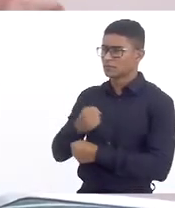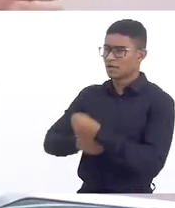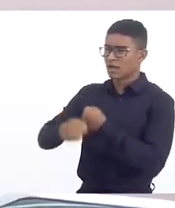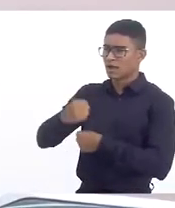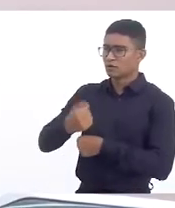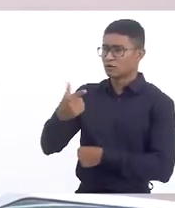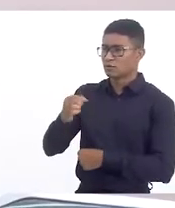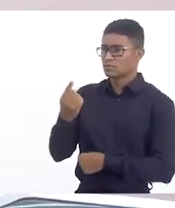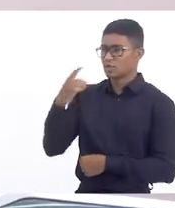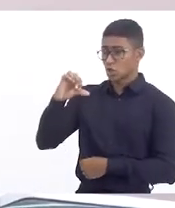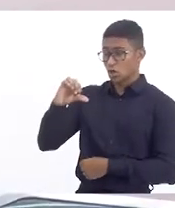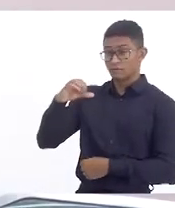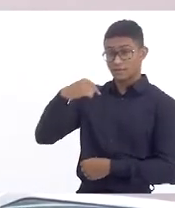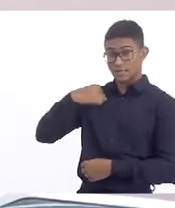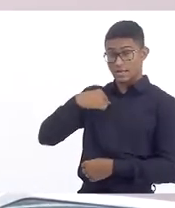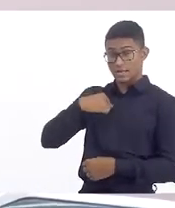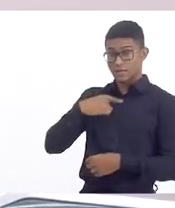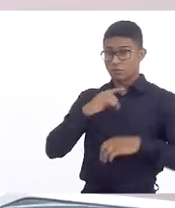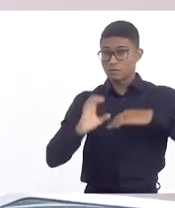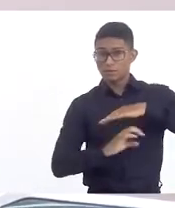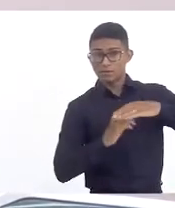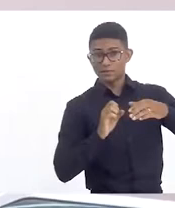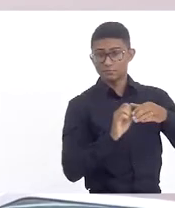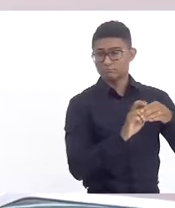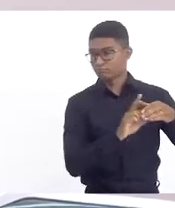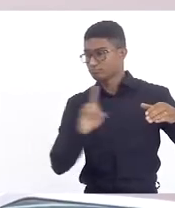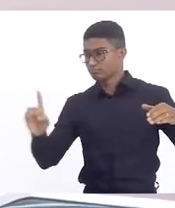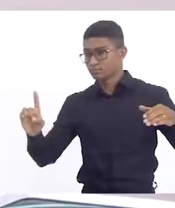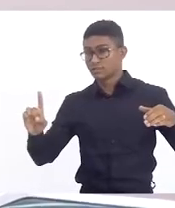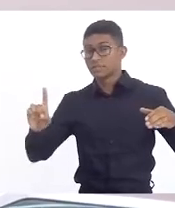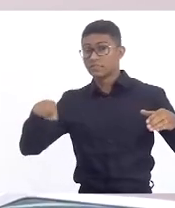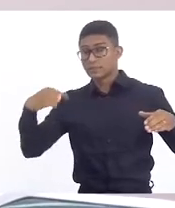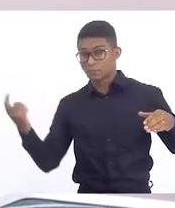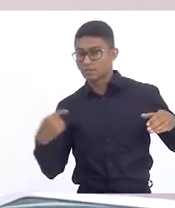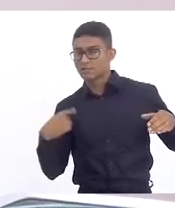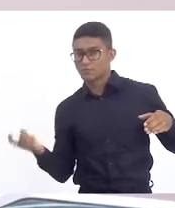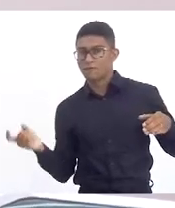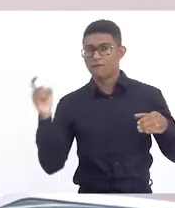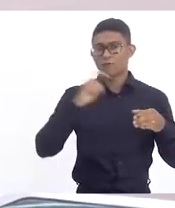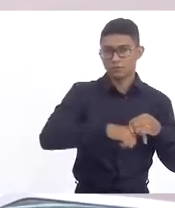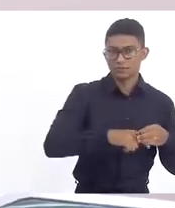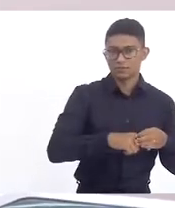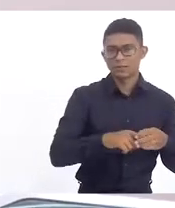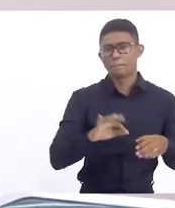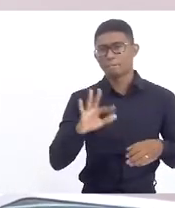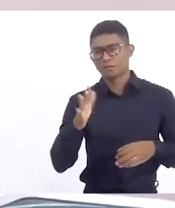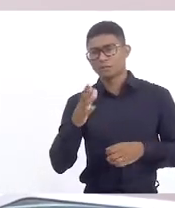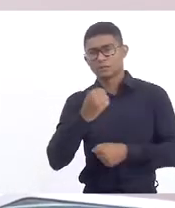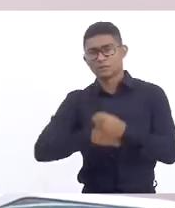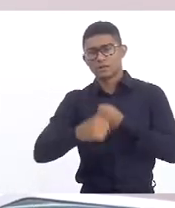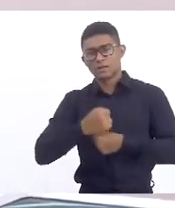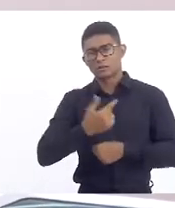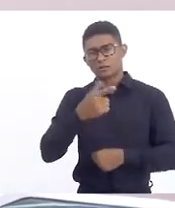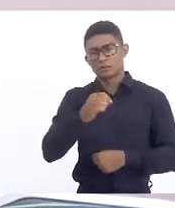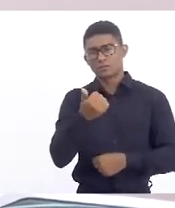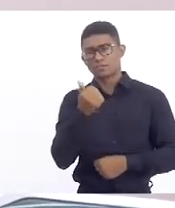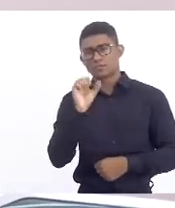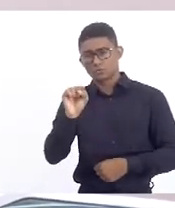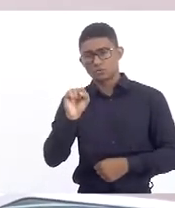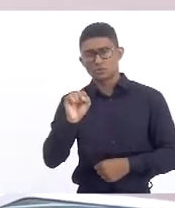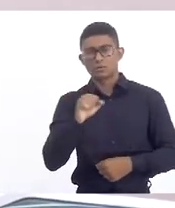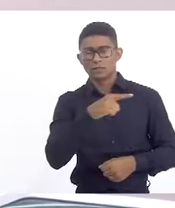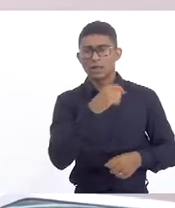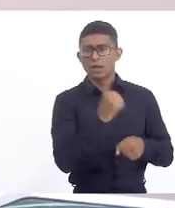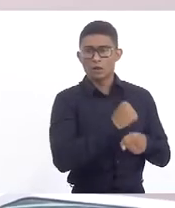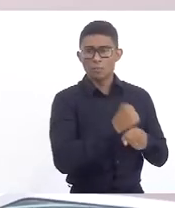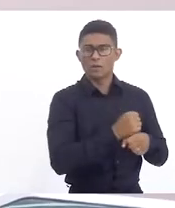voltei em 2020 só. Eu não posso falar sobre o período. Até 2018, as obras todas estavam em andamento. 18 estavam em andamento quando eu estava lá. E quando eu voltei